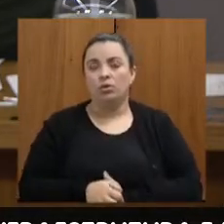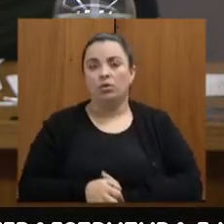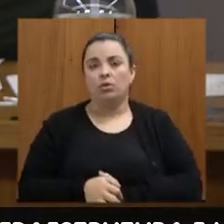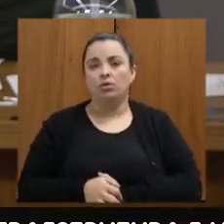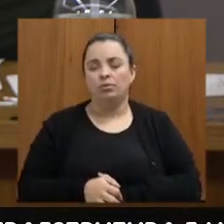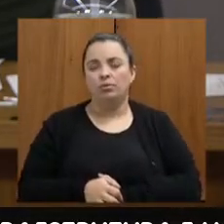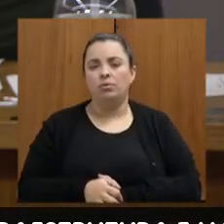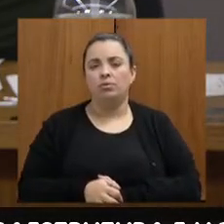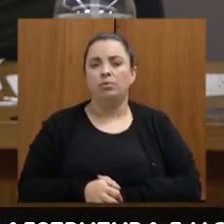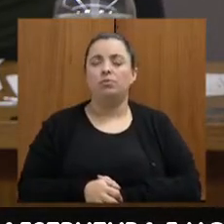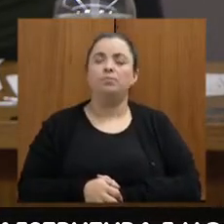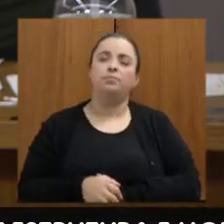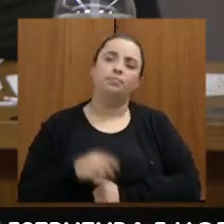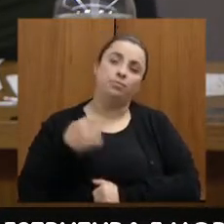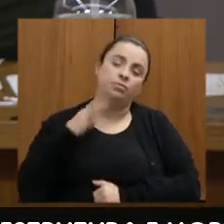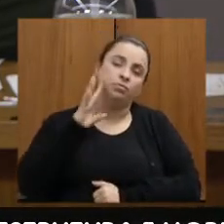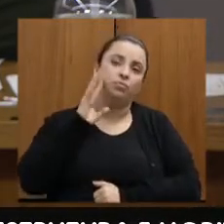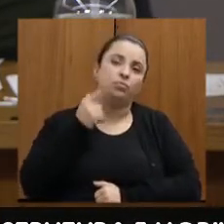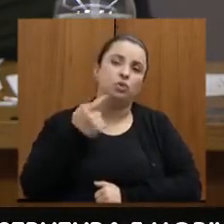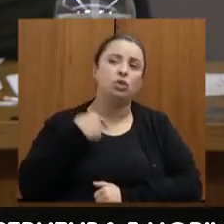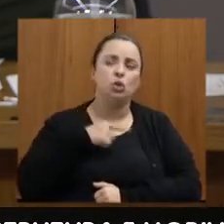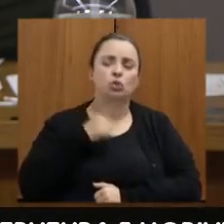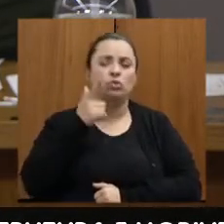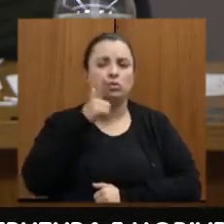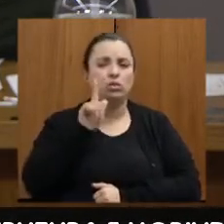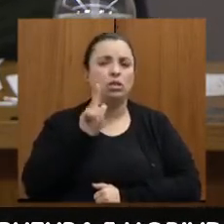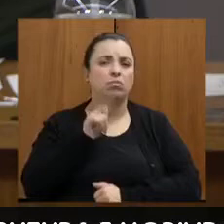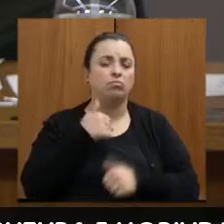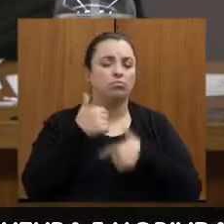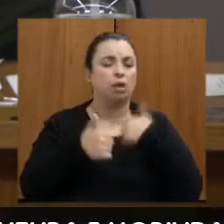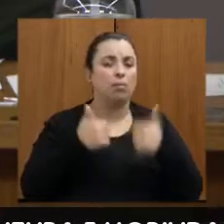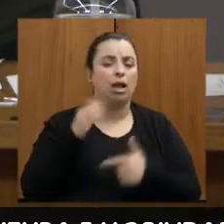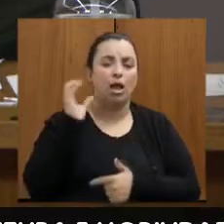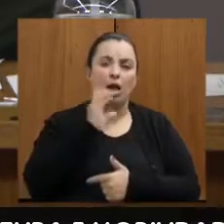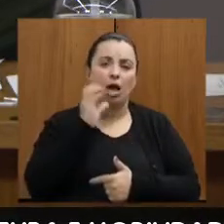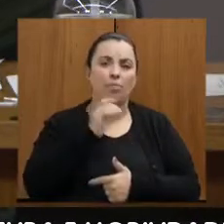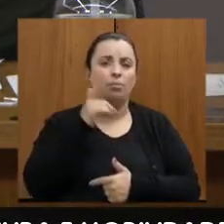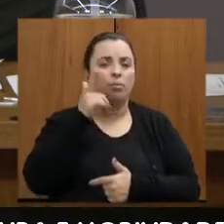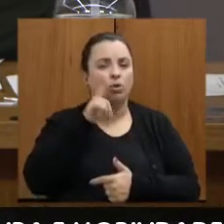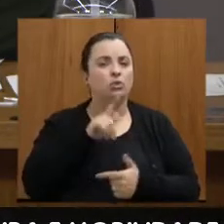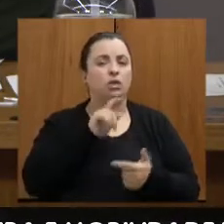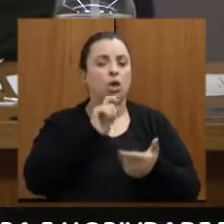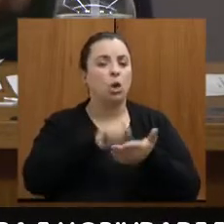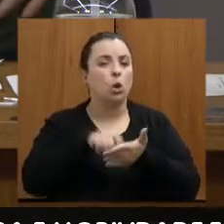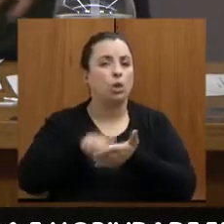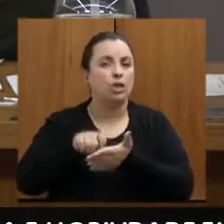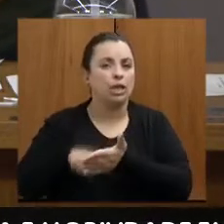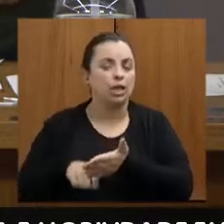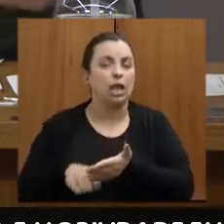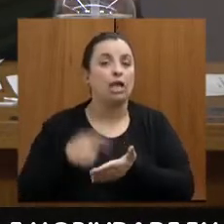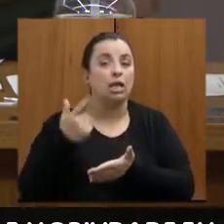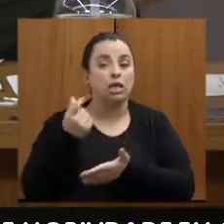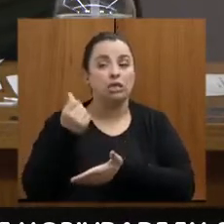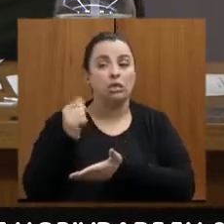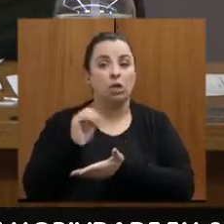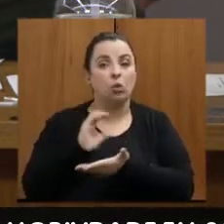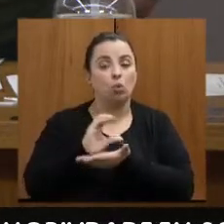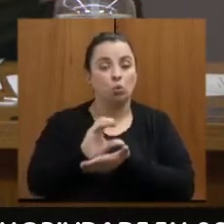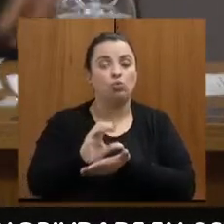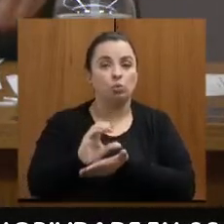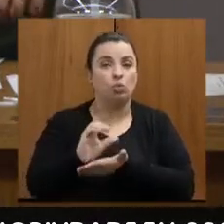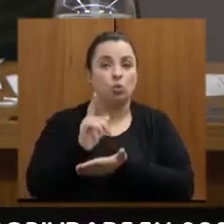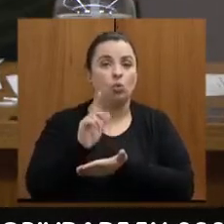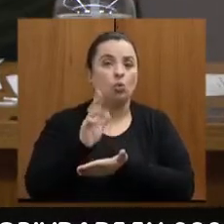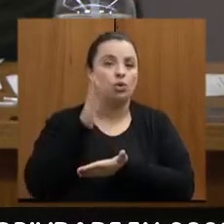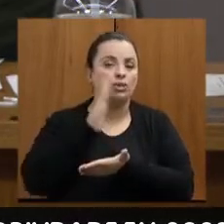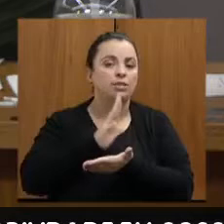nós acho que conseguimos agir rápido para fazer essa contratação e investir esse recurso EA que eu queria